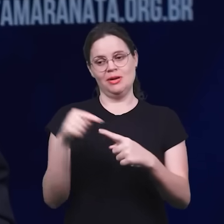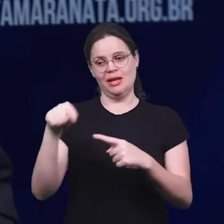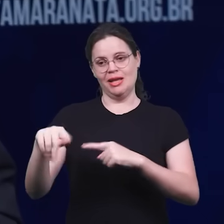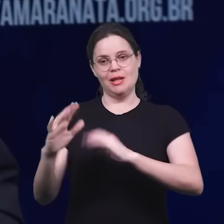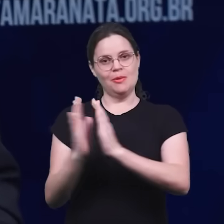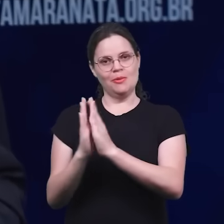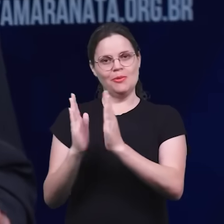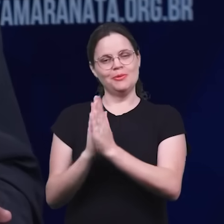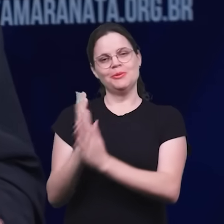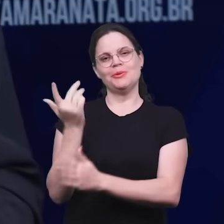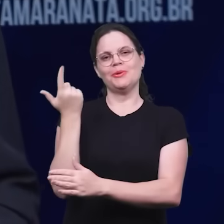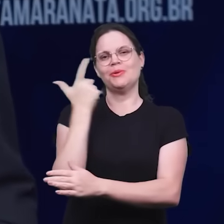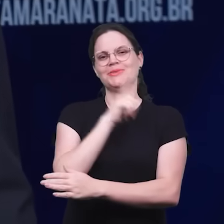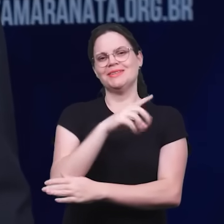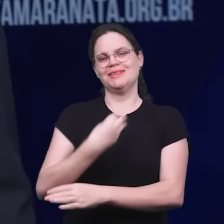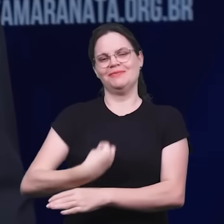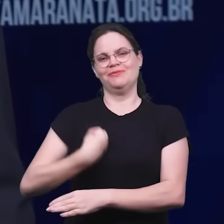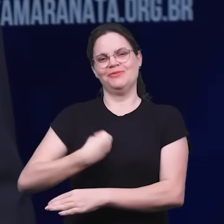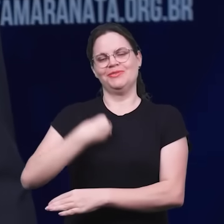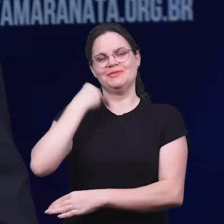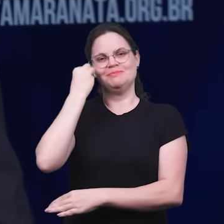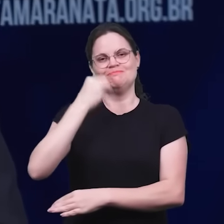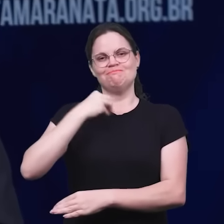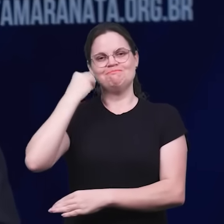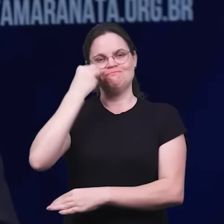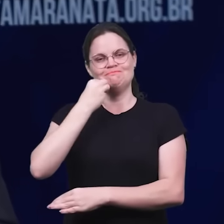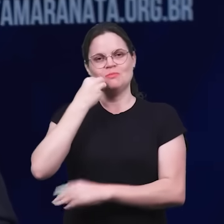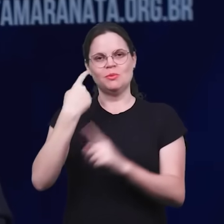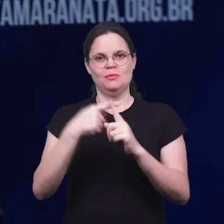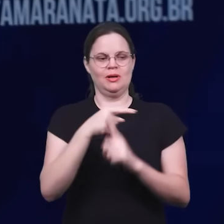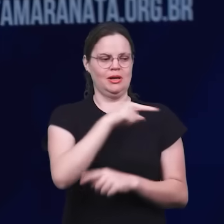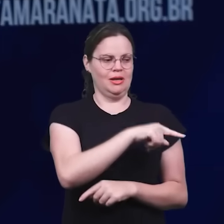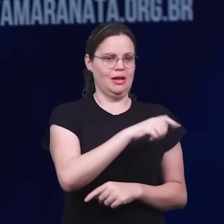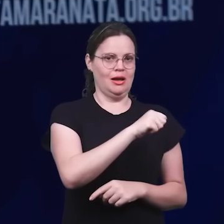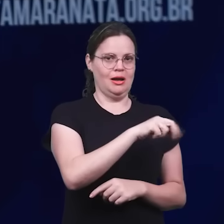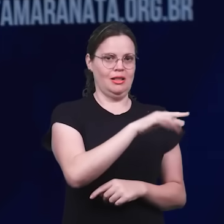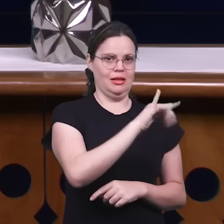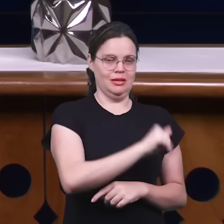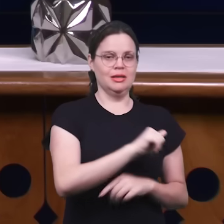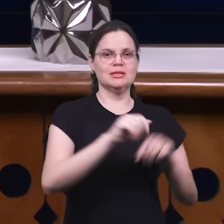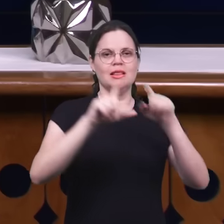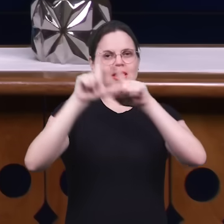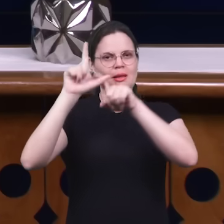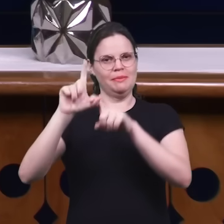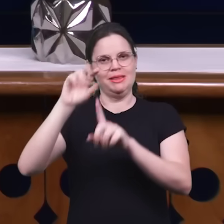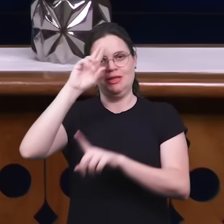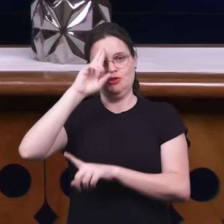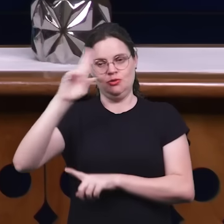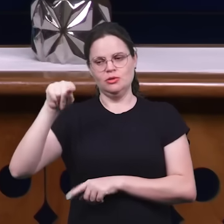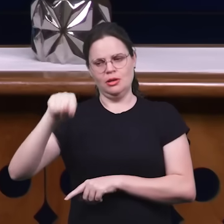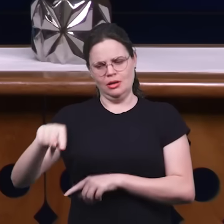Paulo a viver esse mistério, a dependência de Ananias, da igreja, de que,